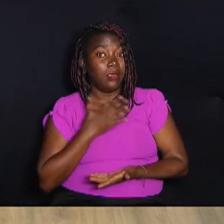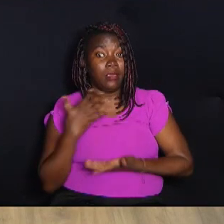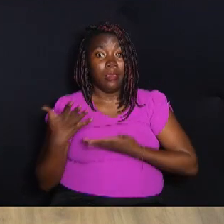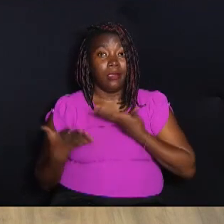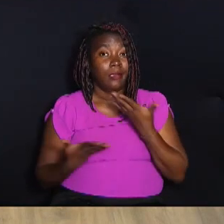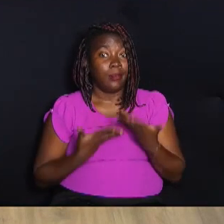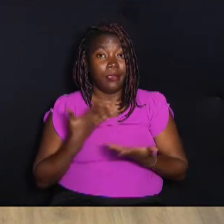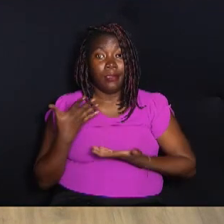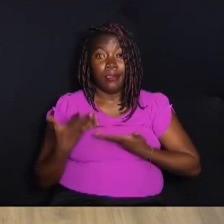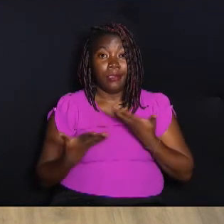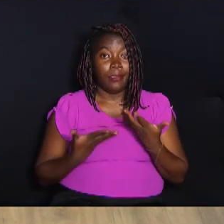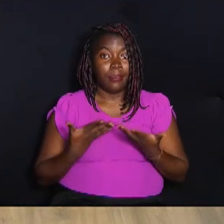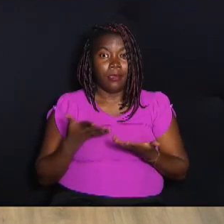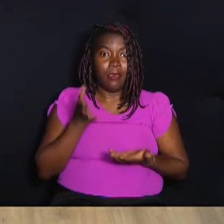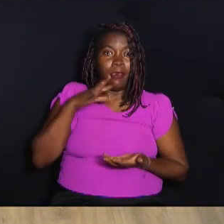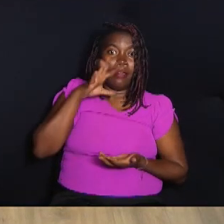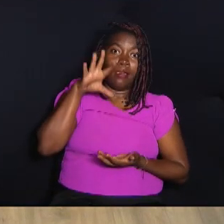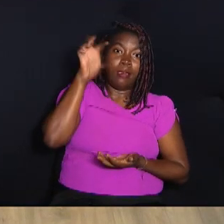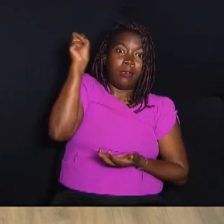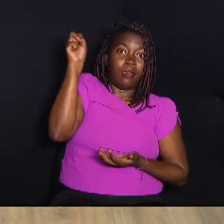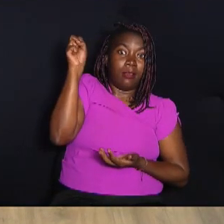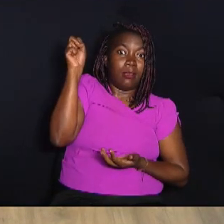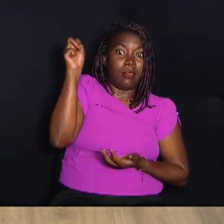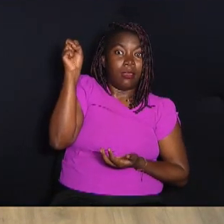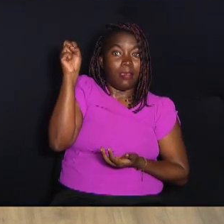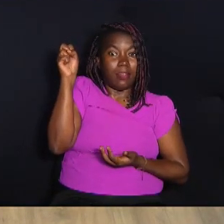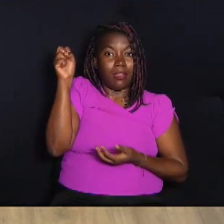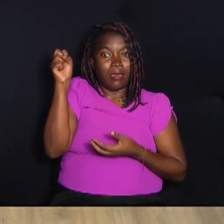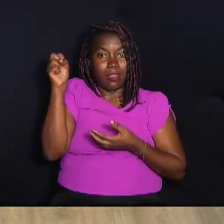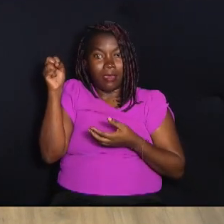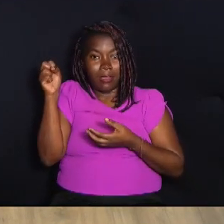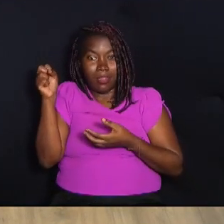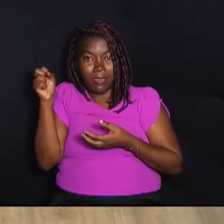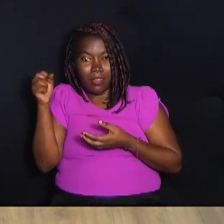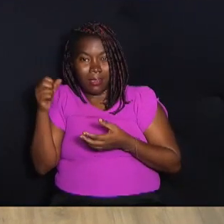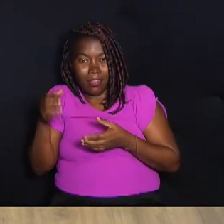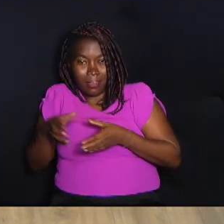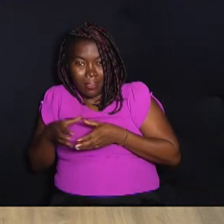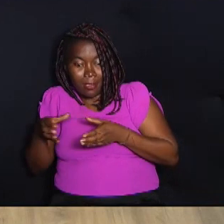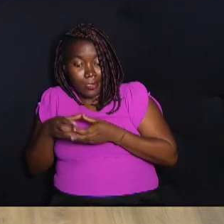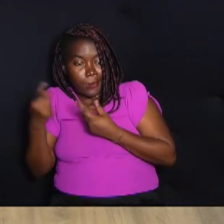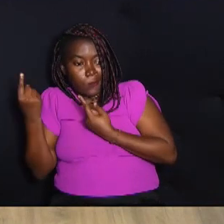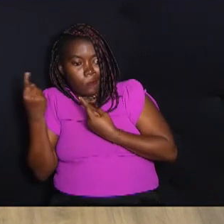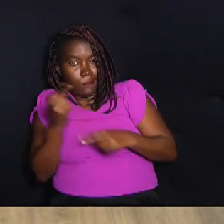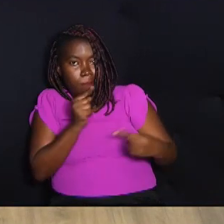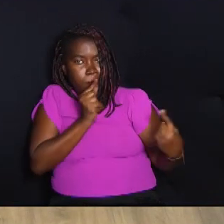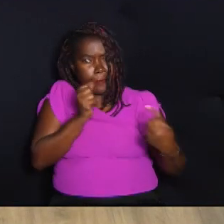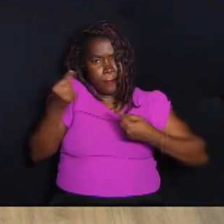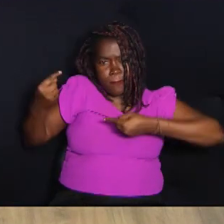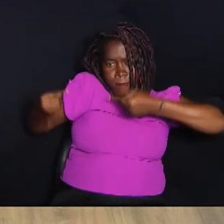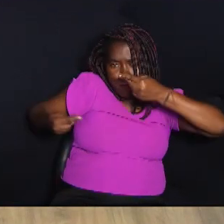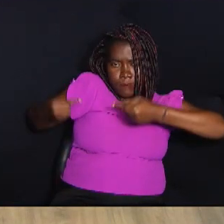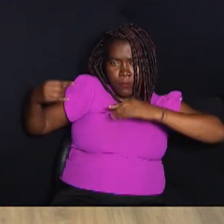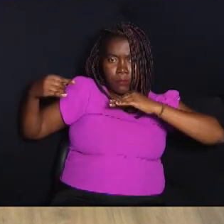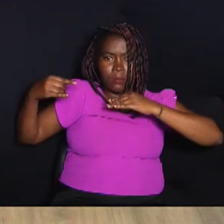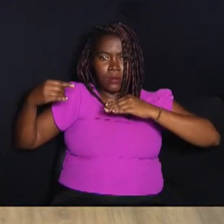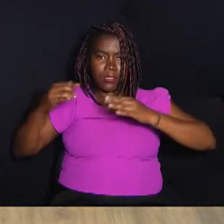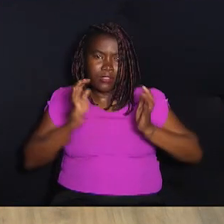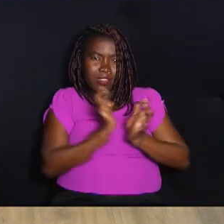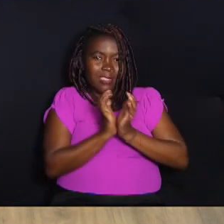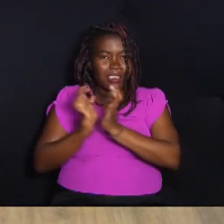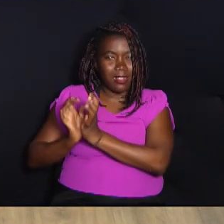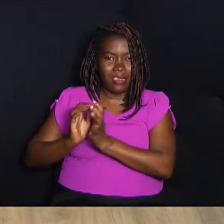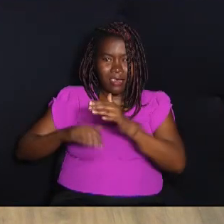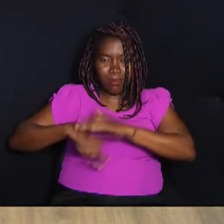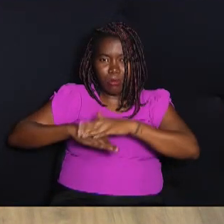a minha agremiação partidária contra a sua, o meu time contra o seu, enfim. Então, eu acho que a gente tem